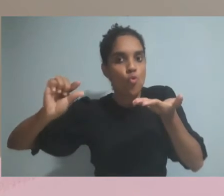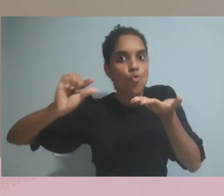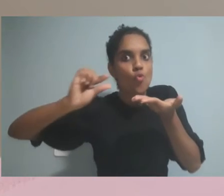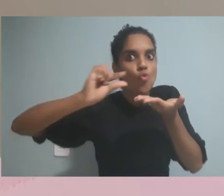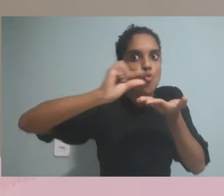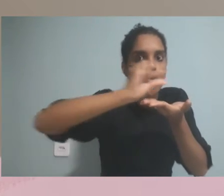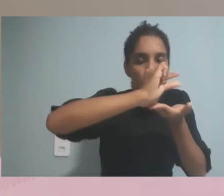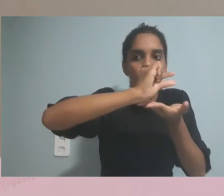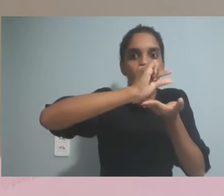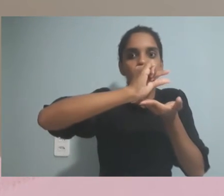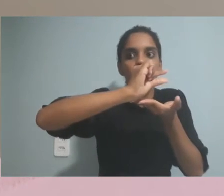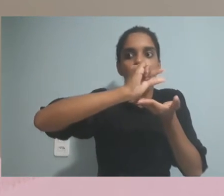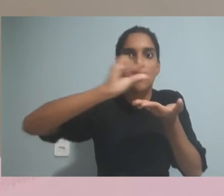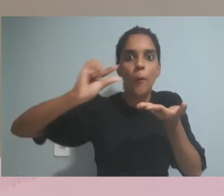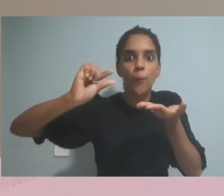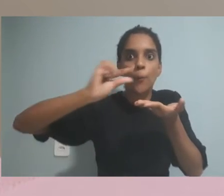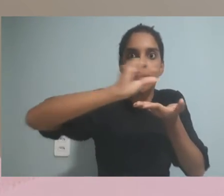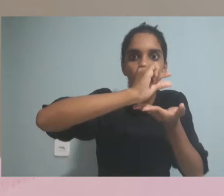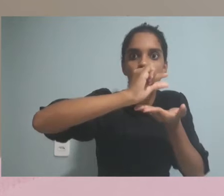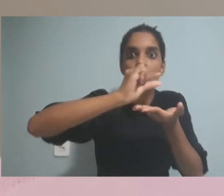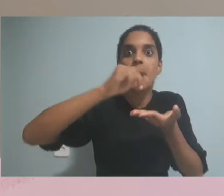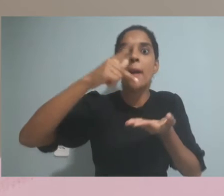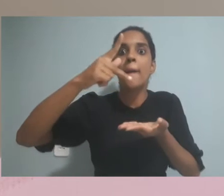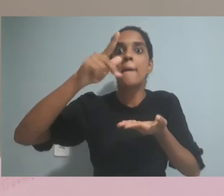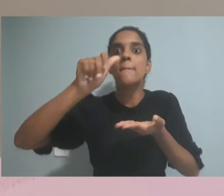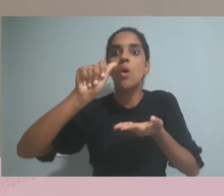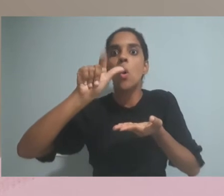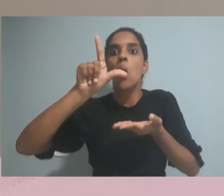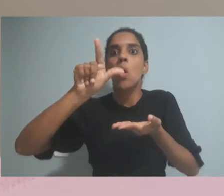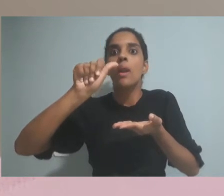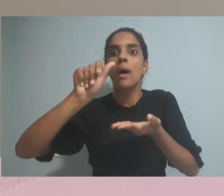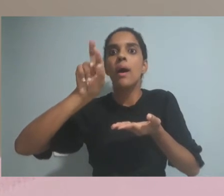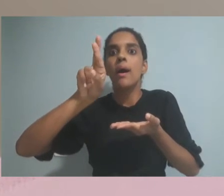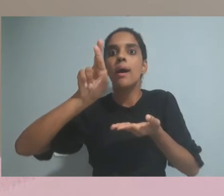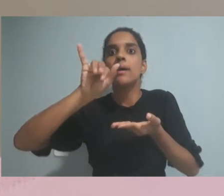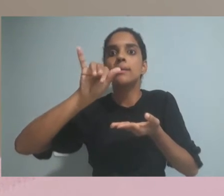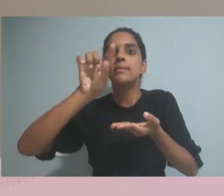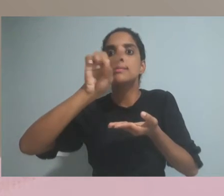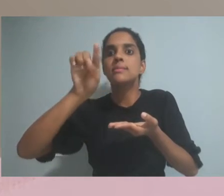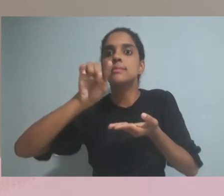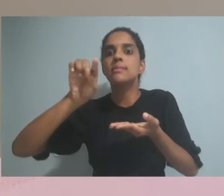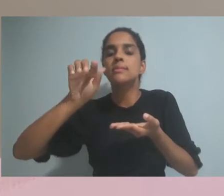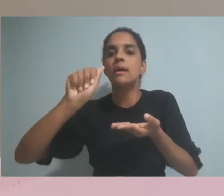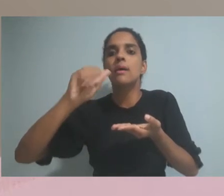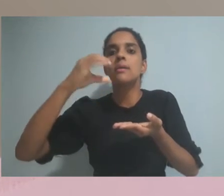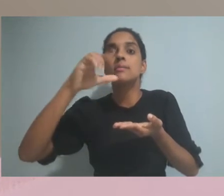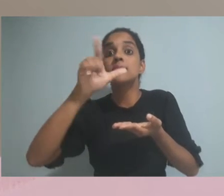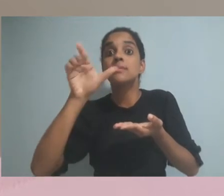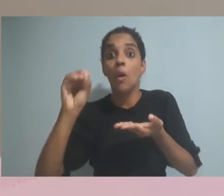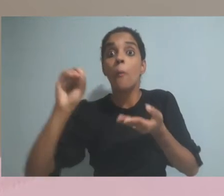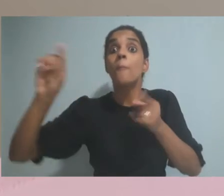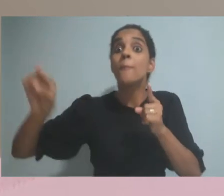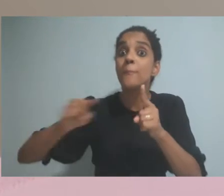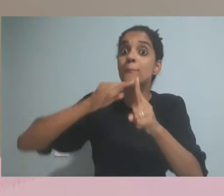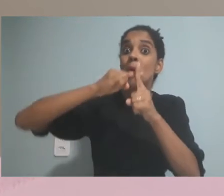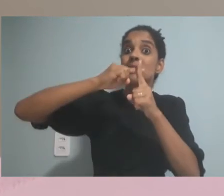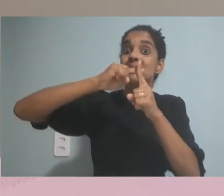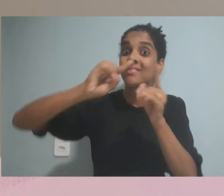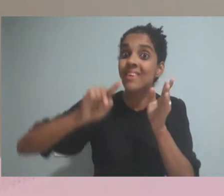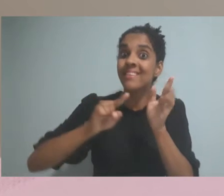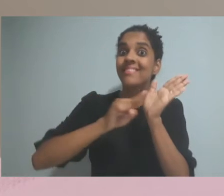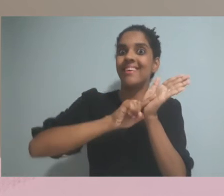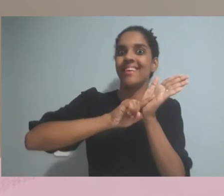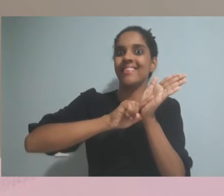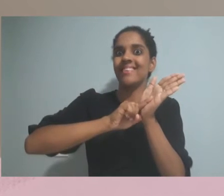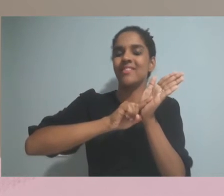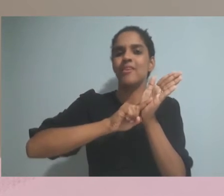atraído pelo canudo e polariza, né? Ou seja, ocorre a separação das cargas